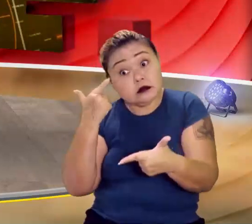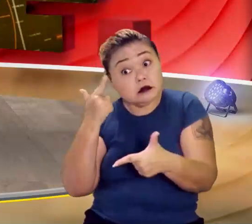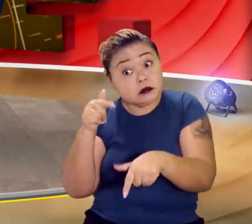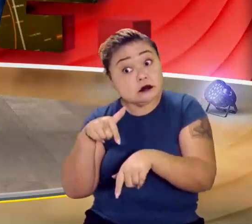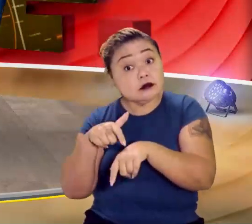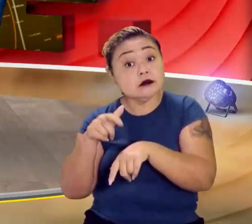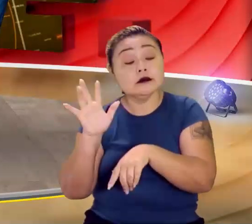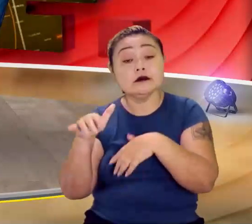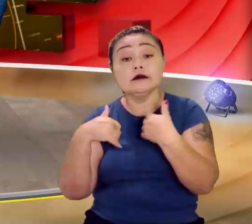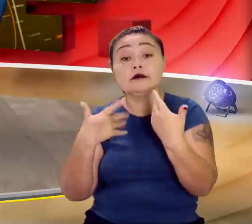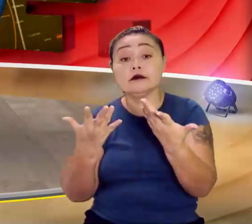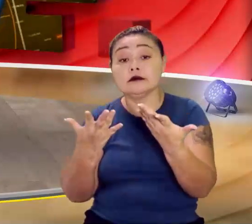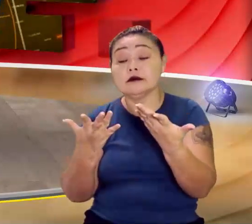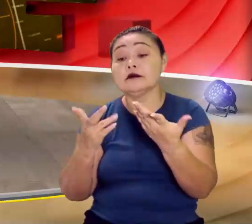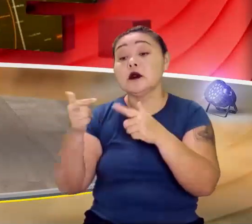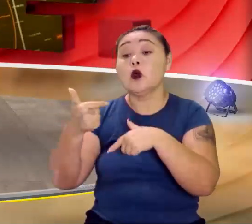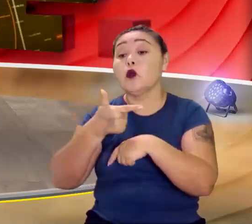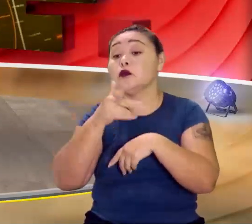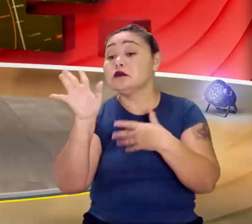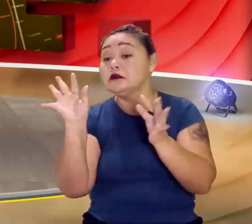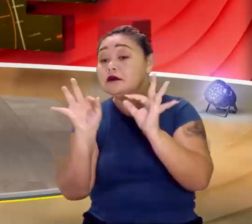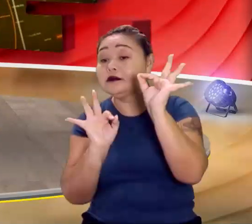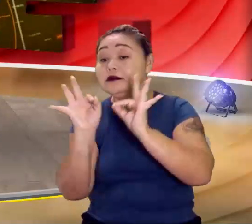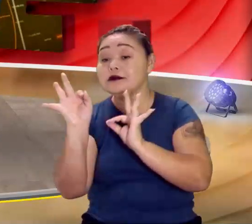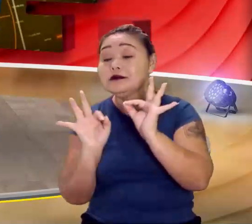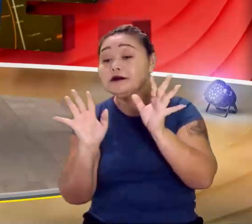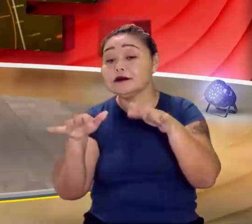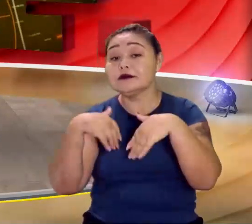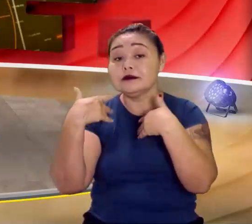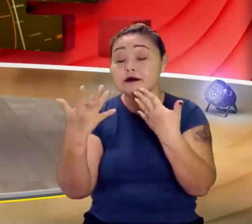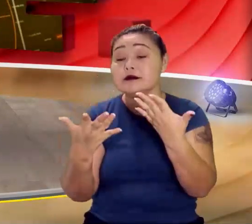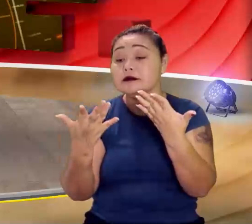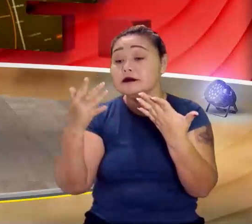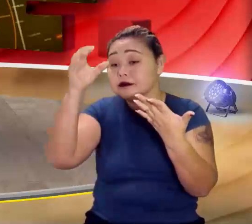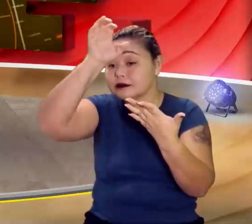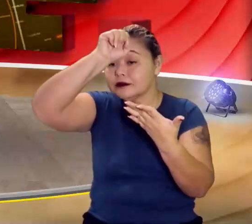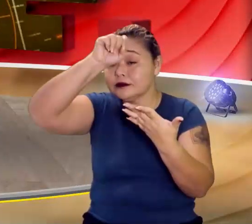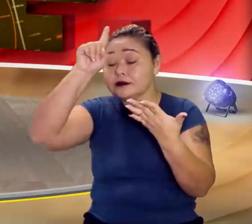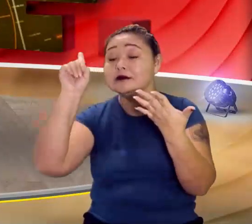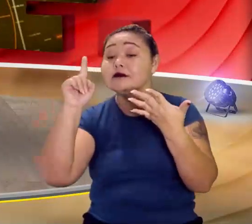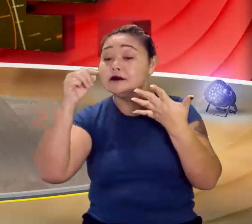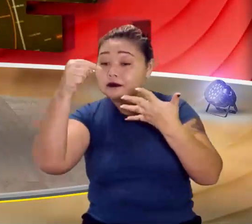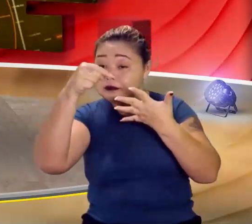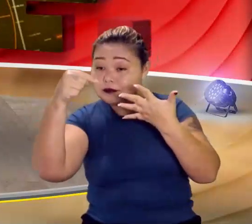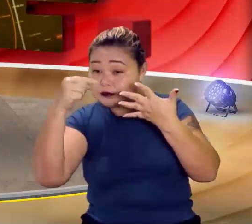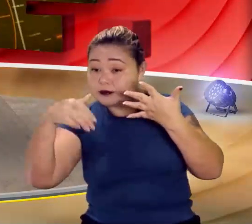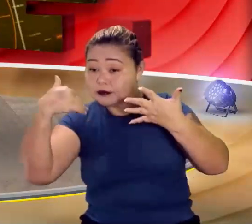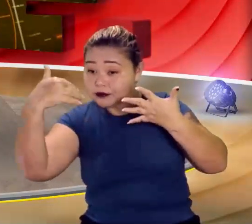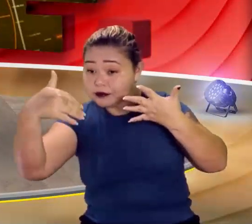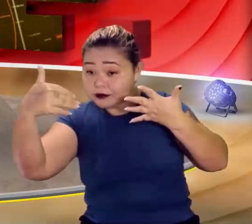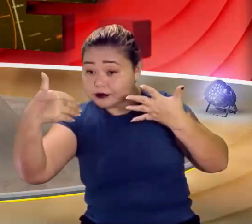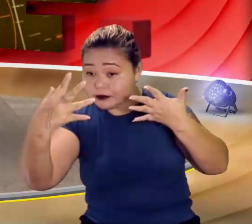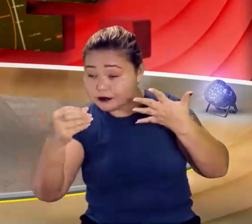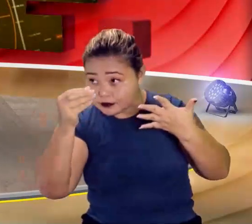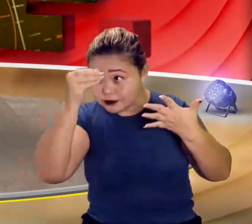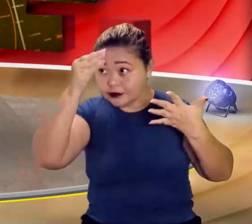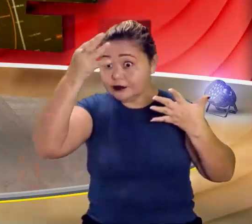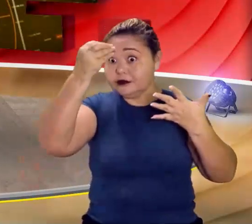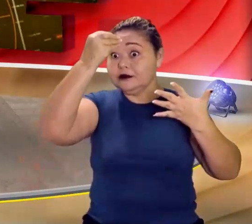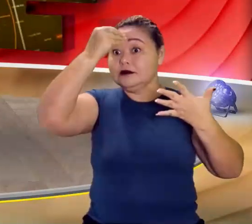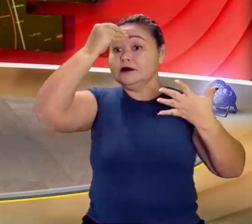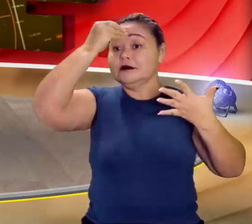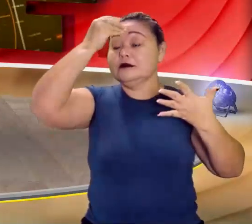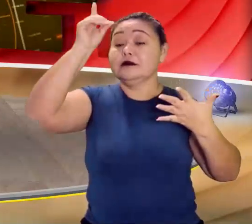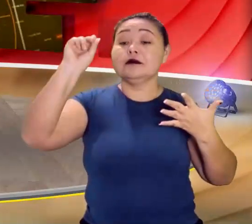É aí que entra um outro esqueminha, né? E assim a gente vai aprendendo uma coisinha de cada vez, vai consolidando o conhecimento, tá?